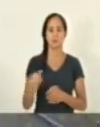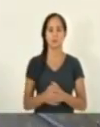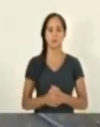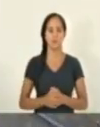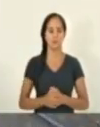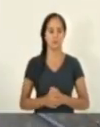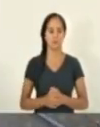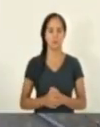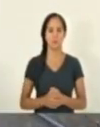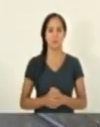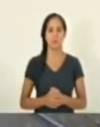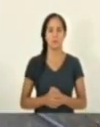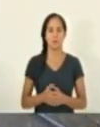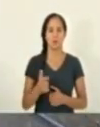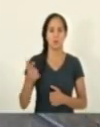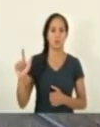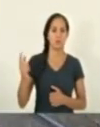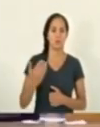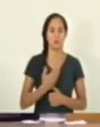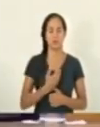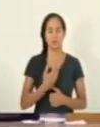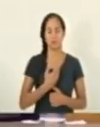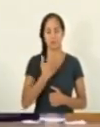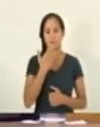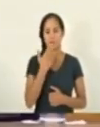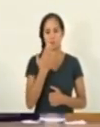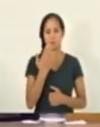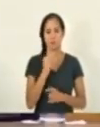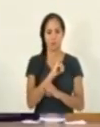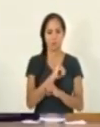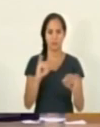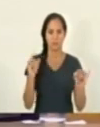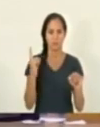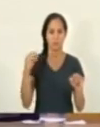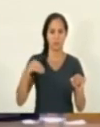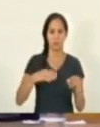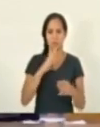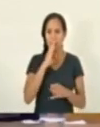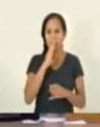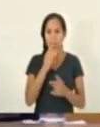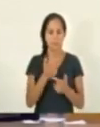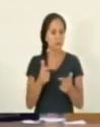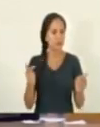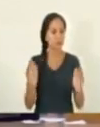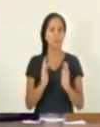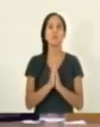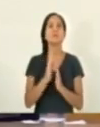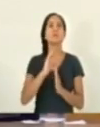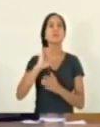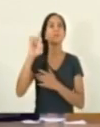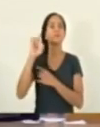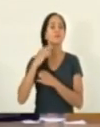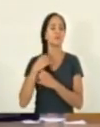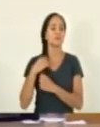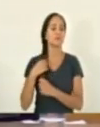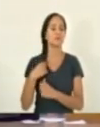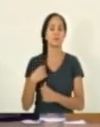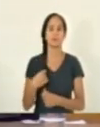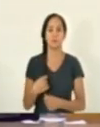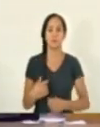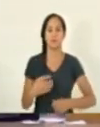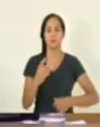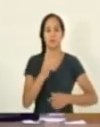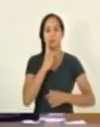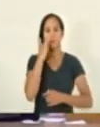Mais algum colega deputado gostaria de fazer registro de um minuto de silêncio? Não tendo, graças a Deus. Então, por solicitação do